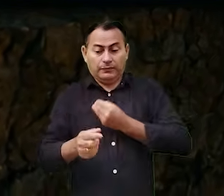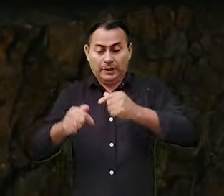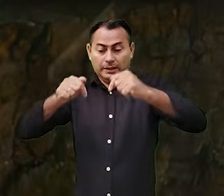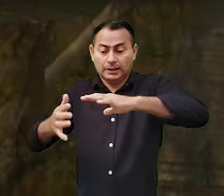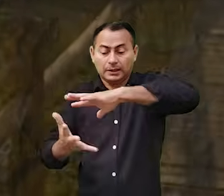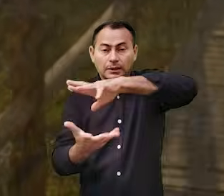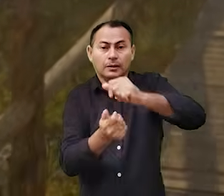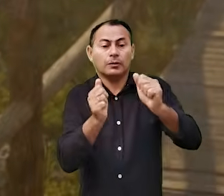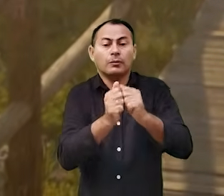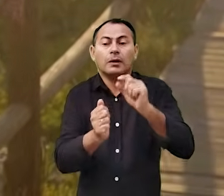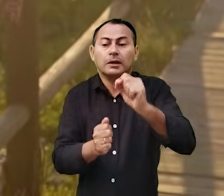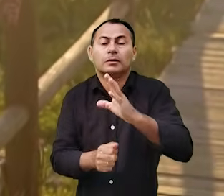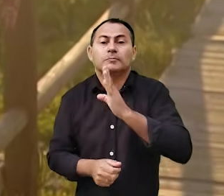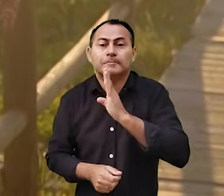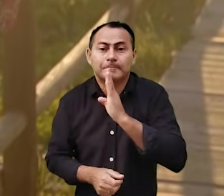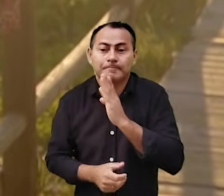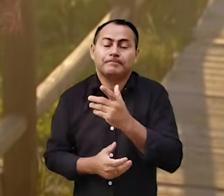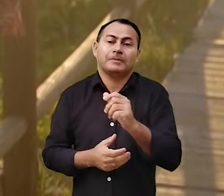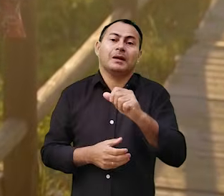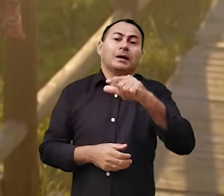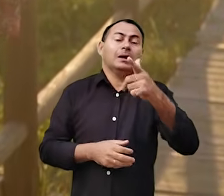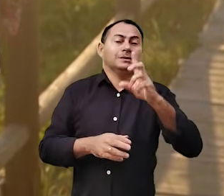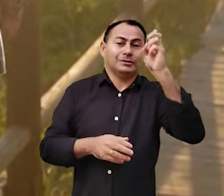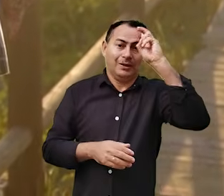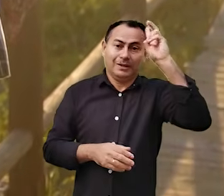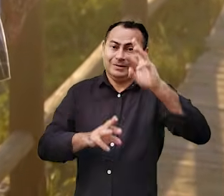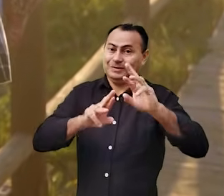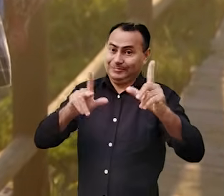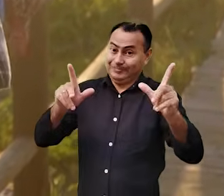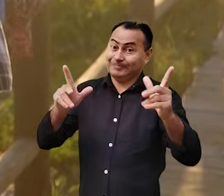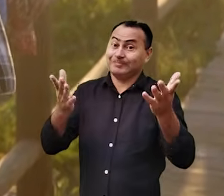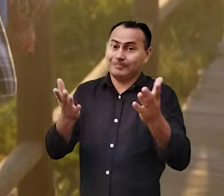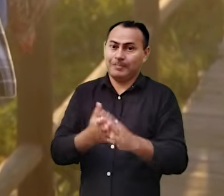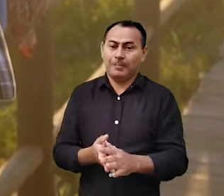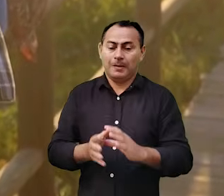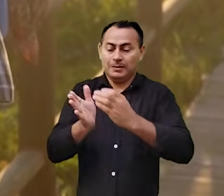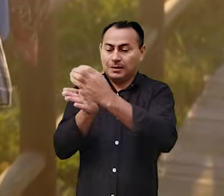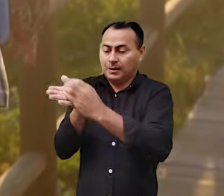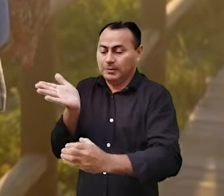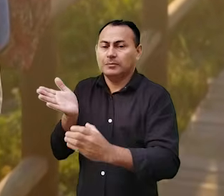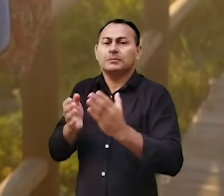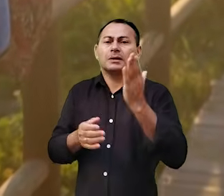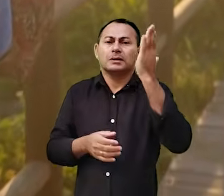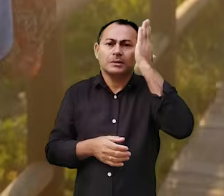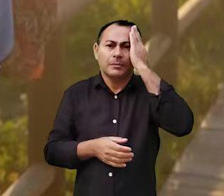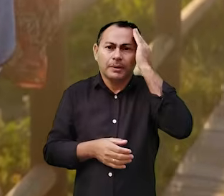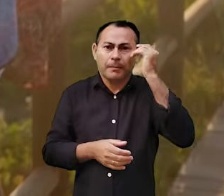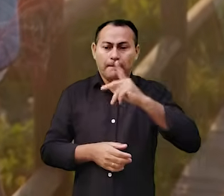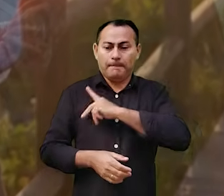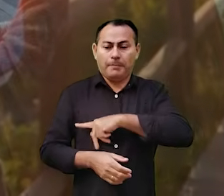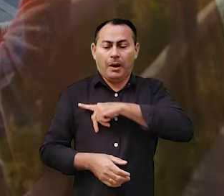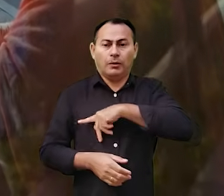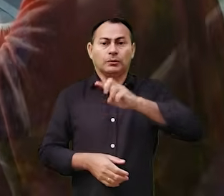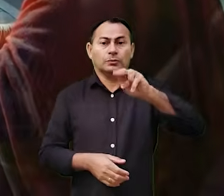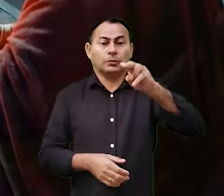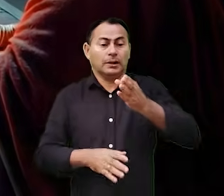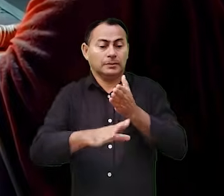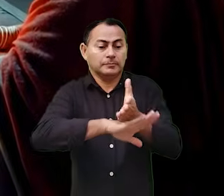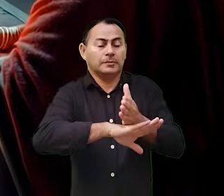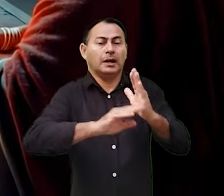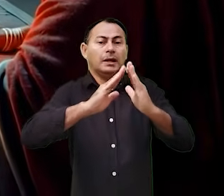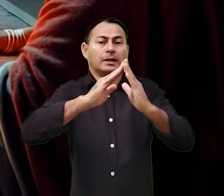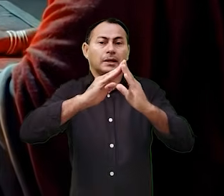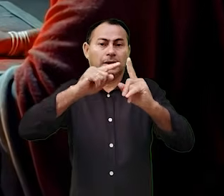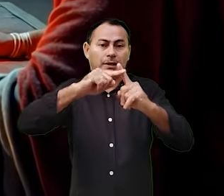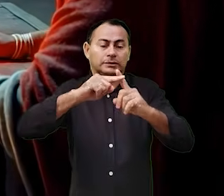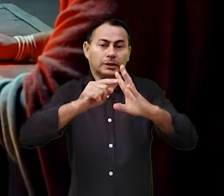mas viver aqui na terra com aqueles que conhecemos aí é outra história. Neste capítulo descobrimos que Paulo nunca tinha ido à